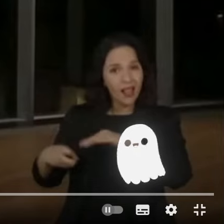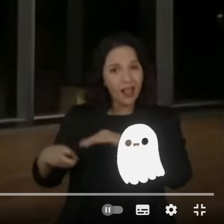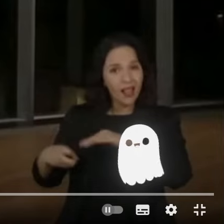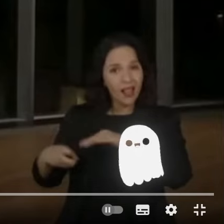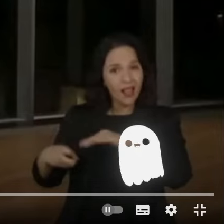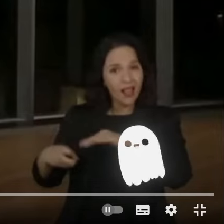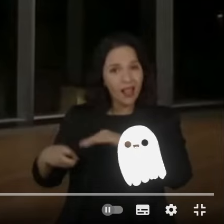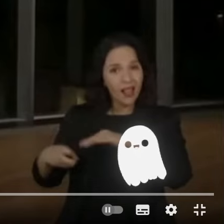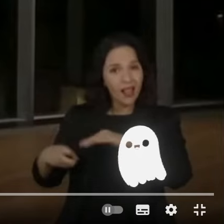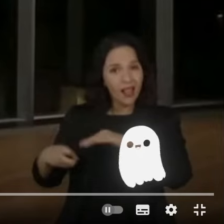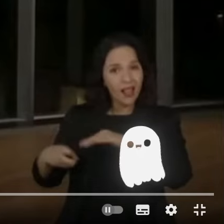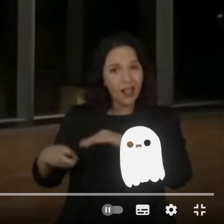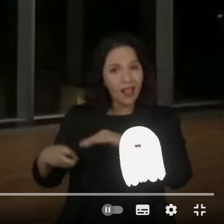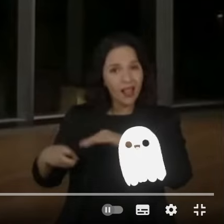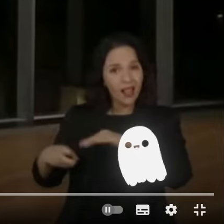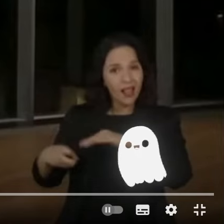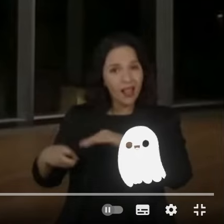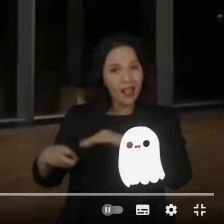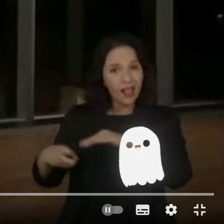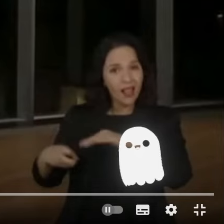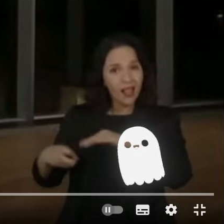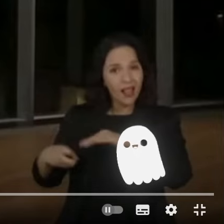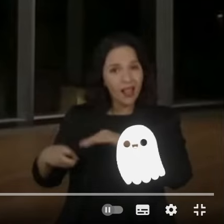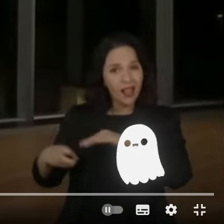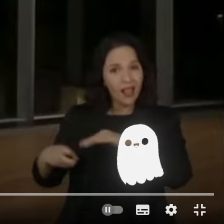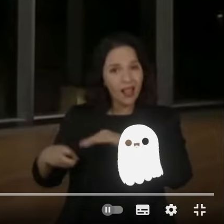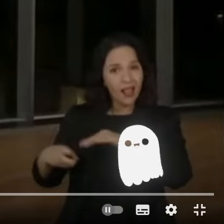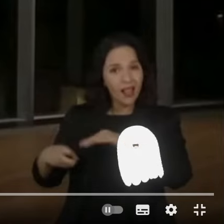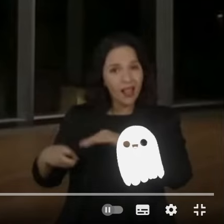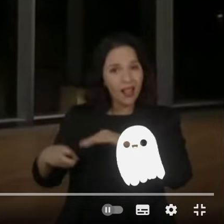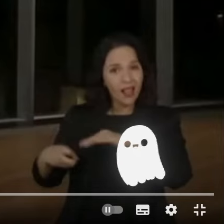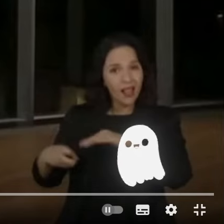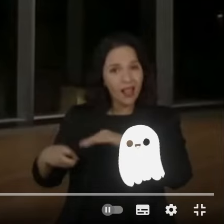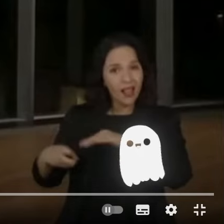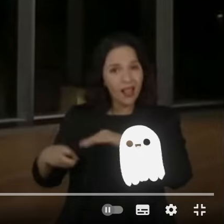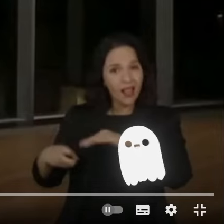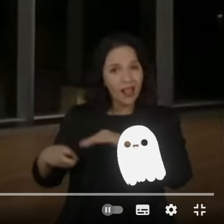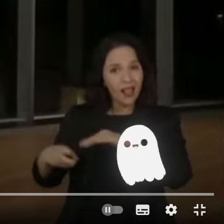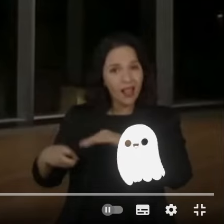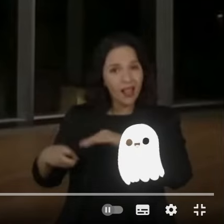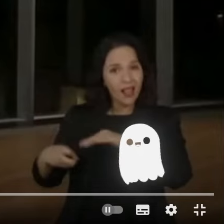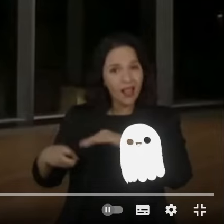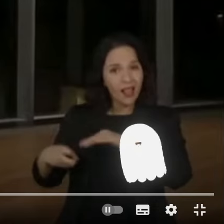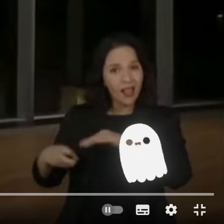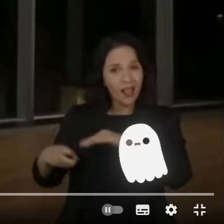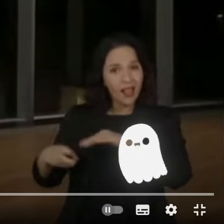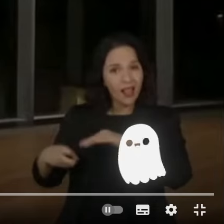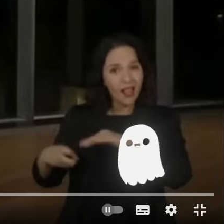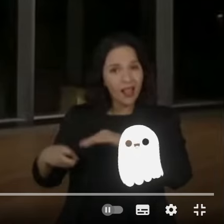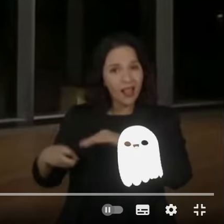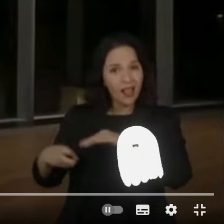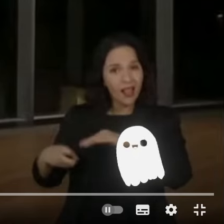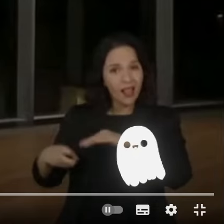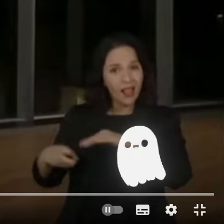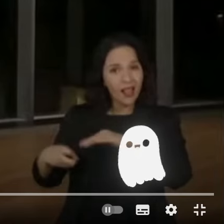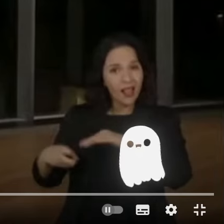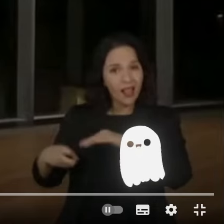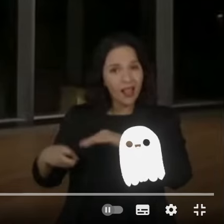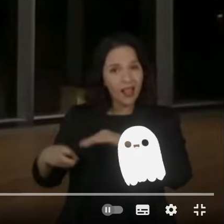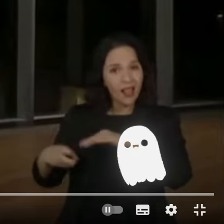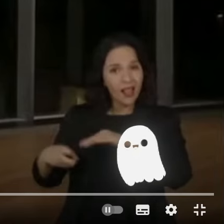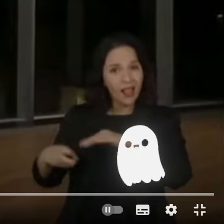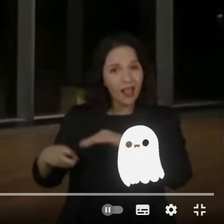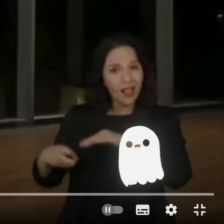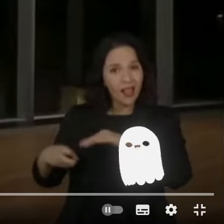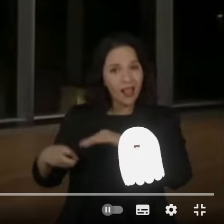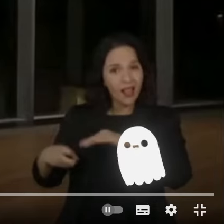tava com medo, não sei o que. Eu fui pra frente, a gente ficava sempre levando prancha. Aquelas pranchinhas, tipo, moribug, que a gente chama. Não sei como